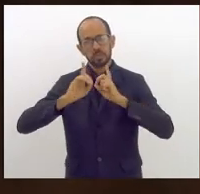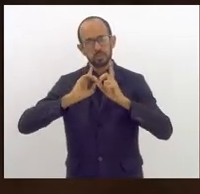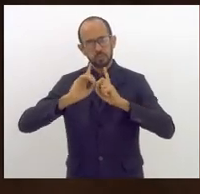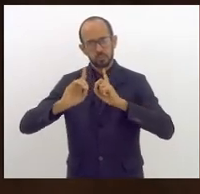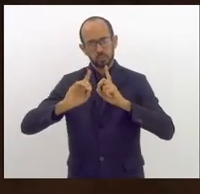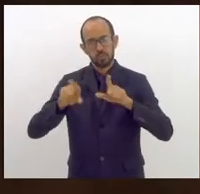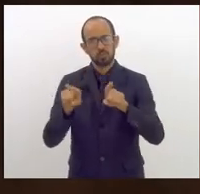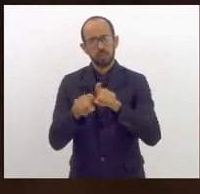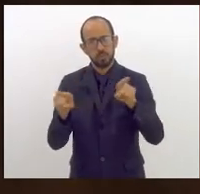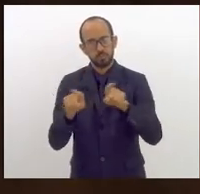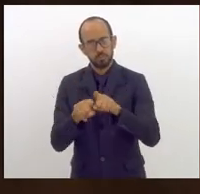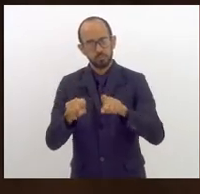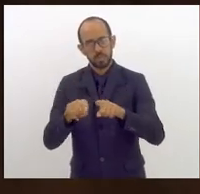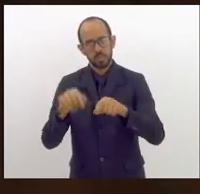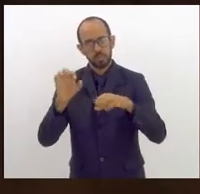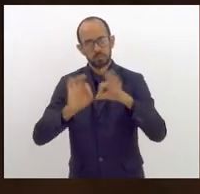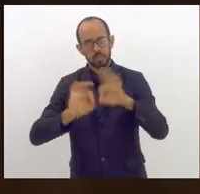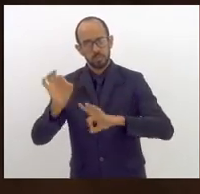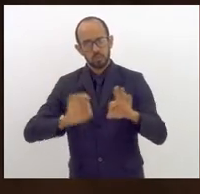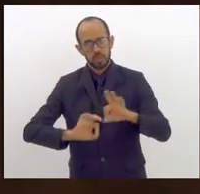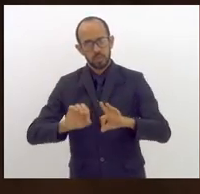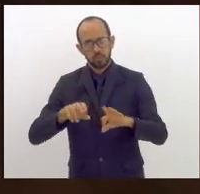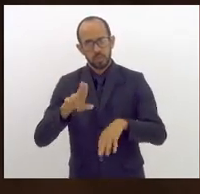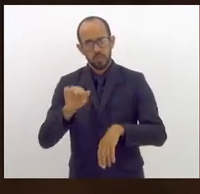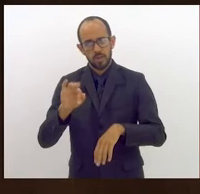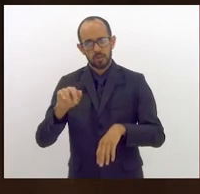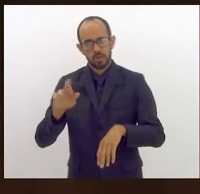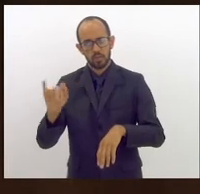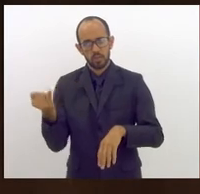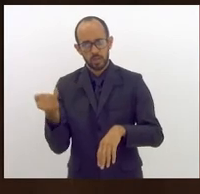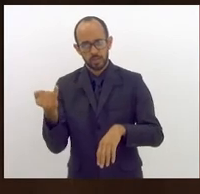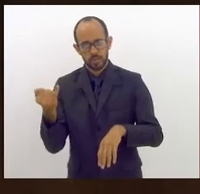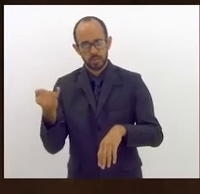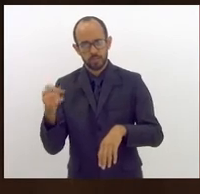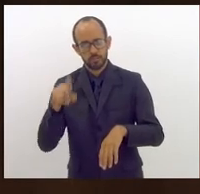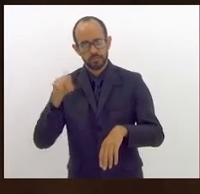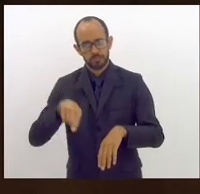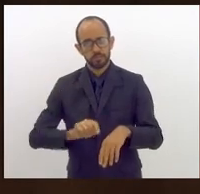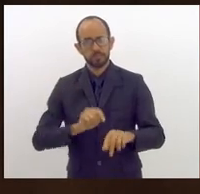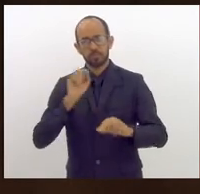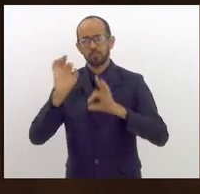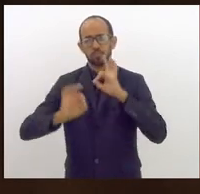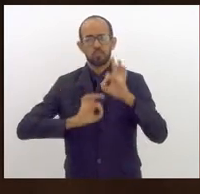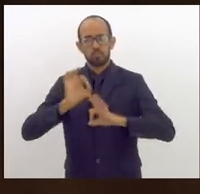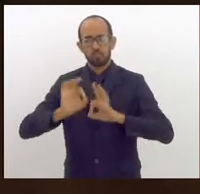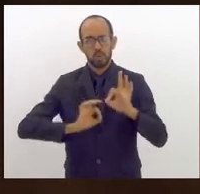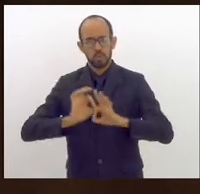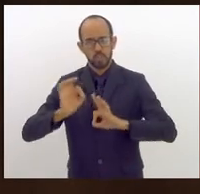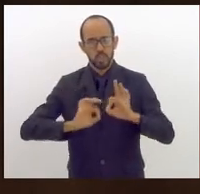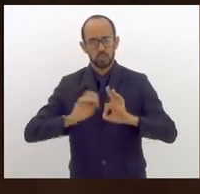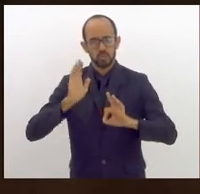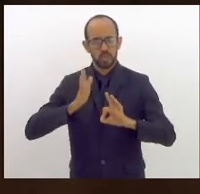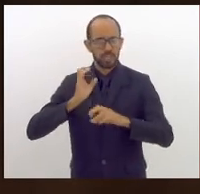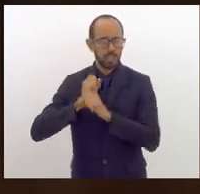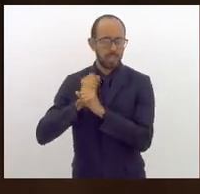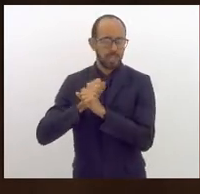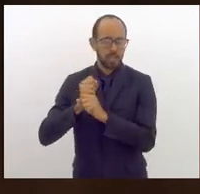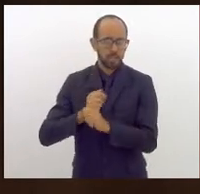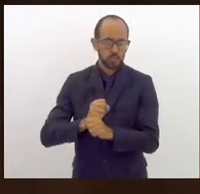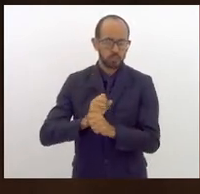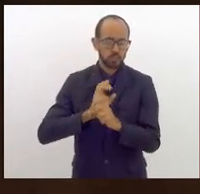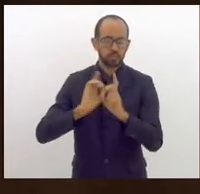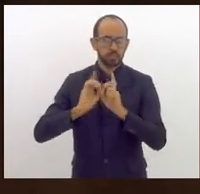projeto da UFRJ de fato é um projeto que conta com alguns anos já discussão mas tem